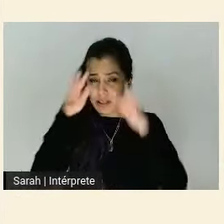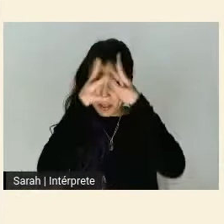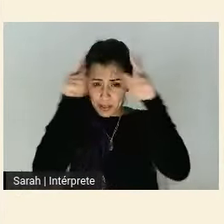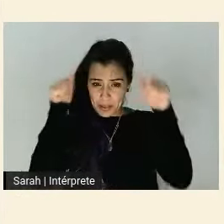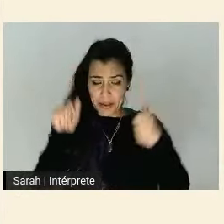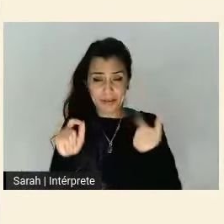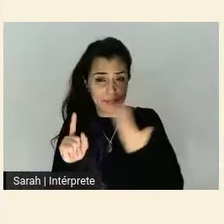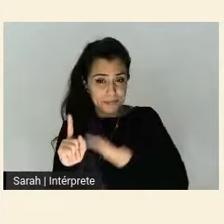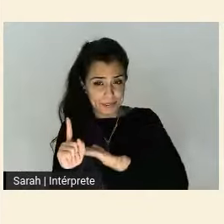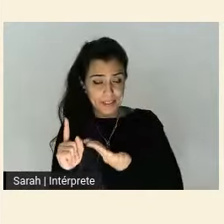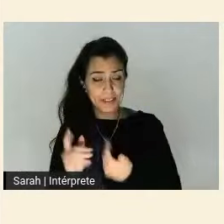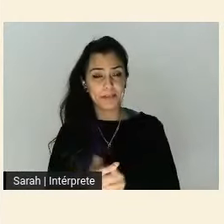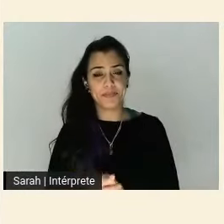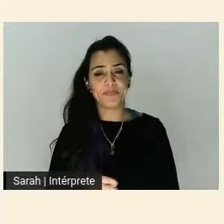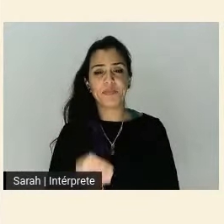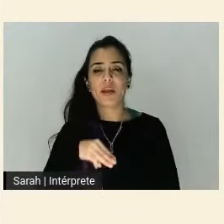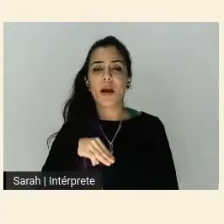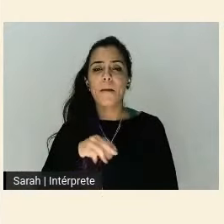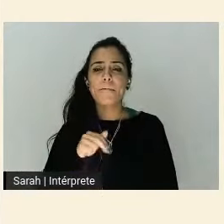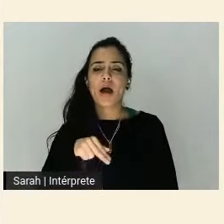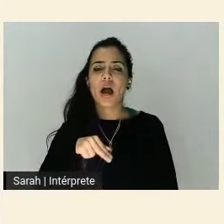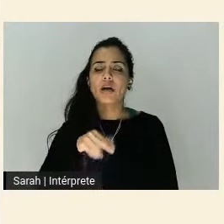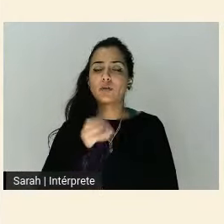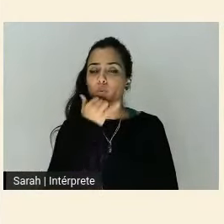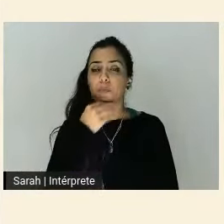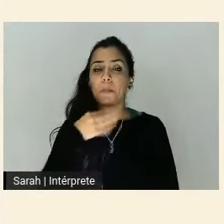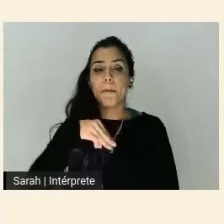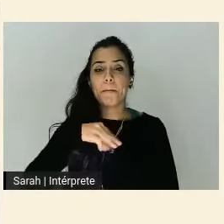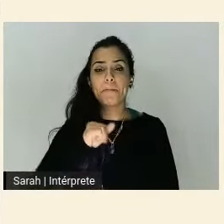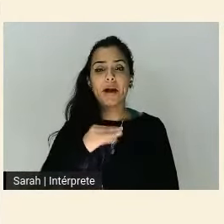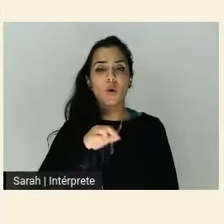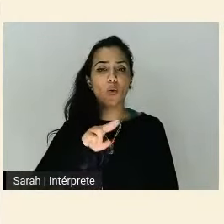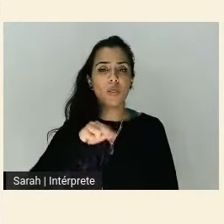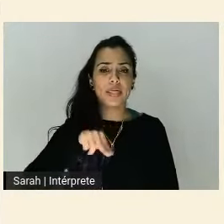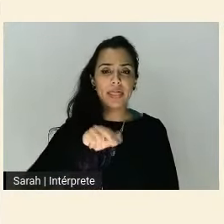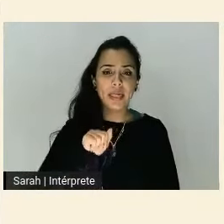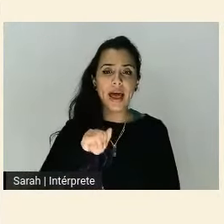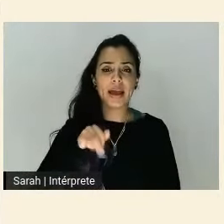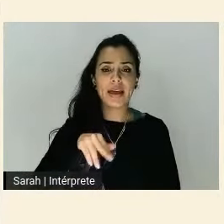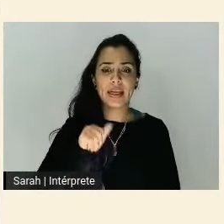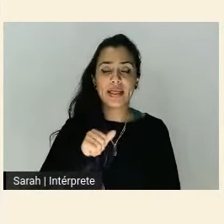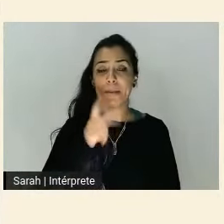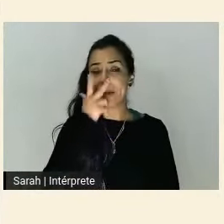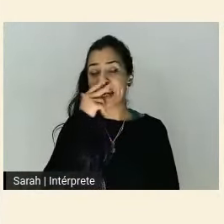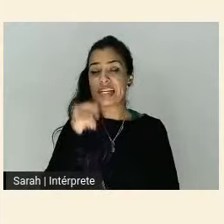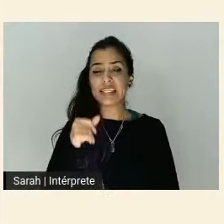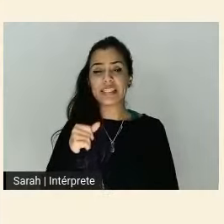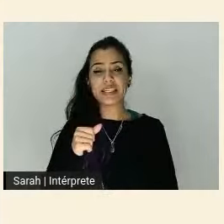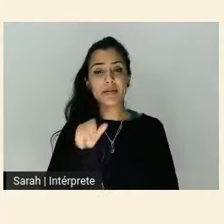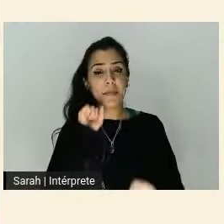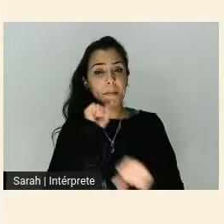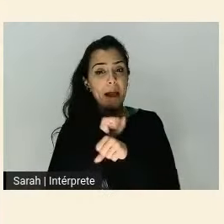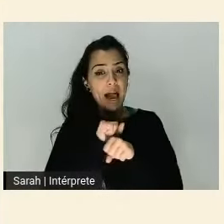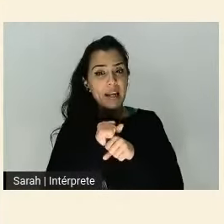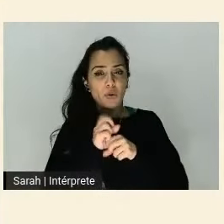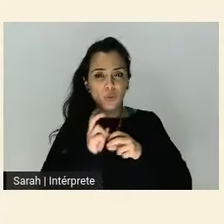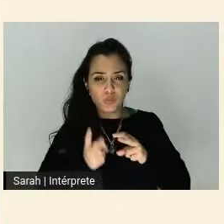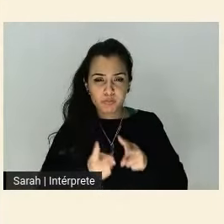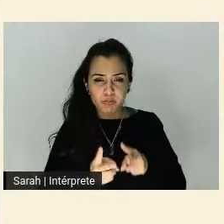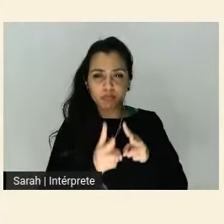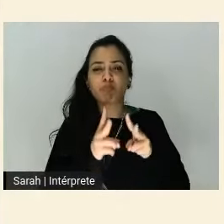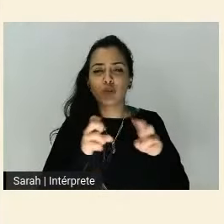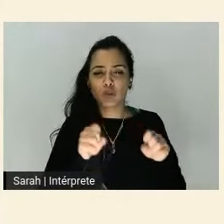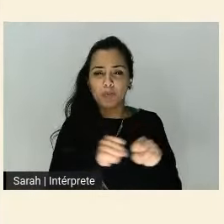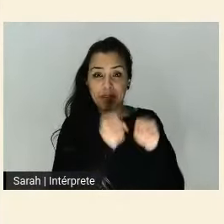Cunha. Macunaíma rompe a fronteira da história quando sai da mata e vai para a cidade, quando sai do folclore,